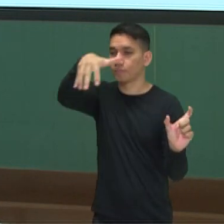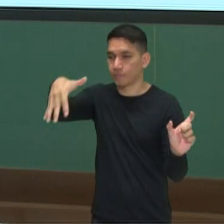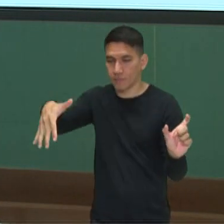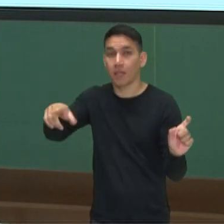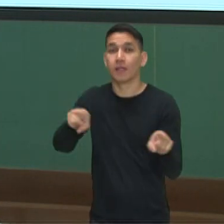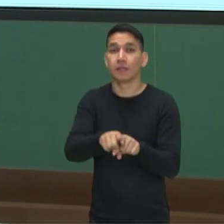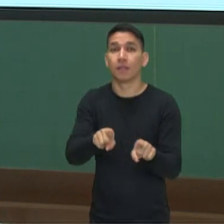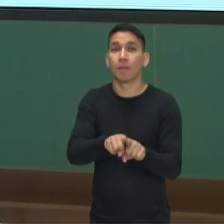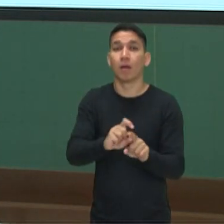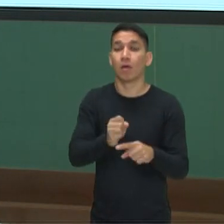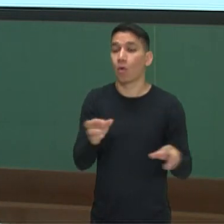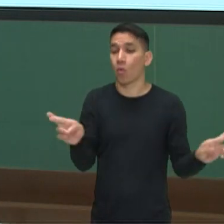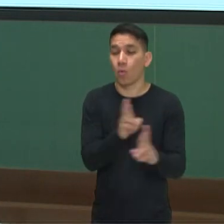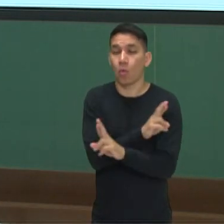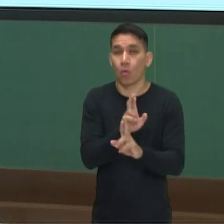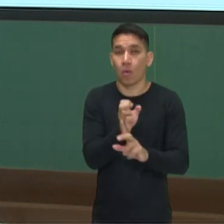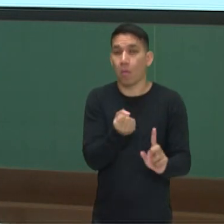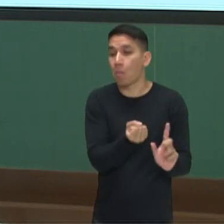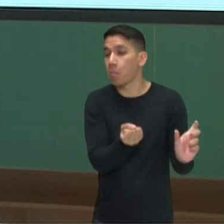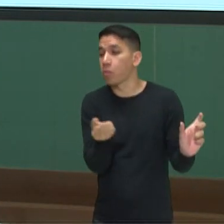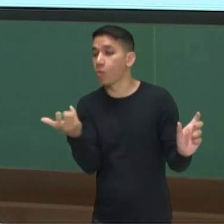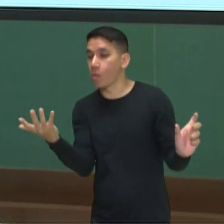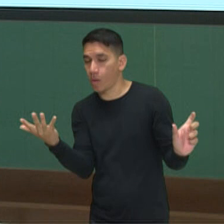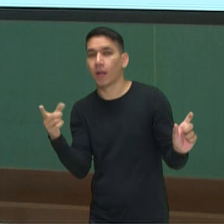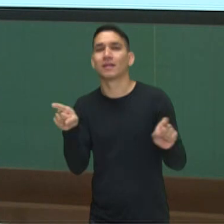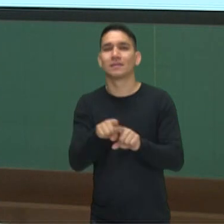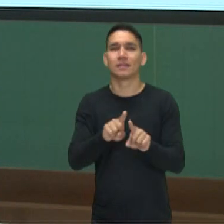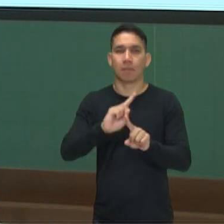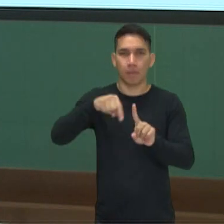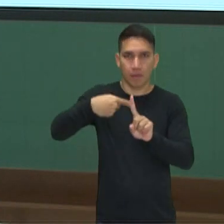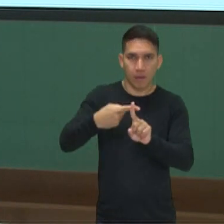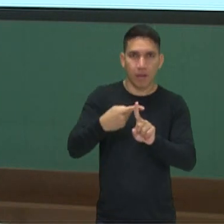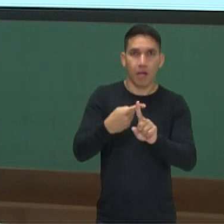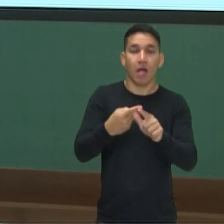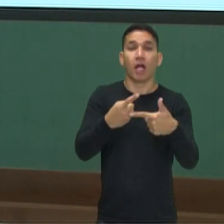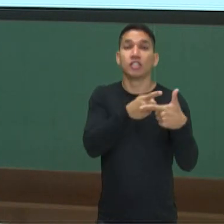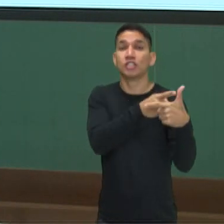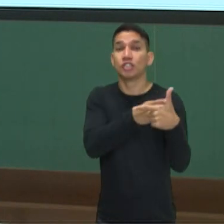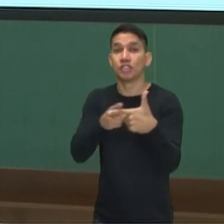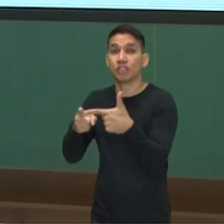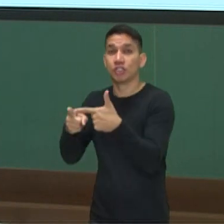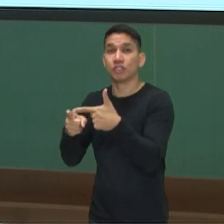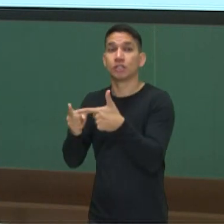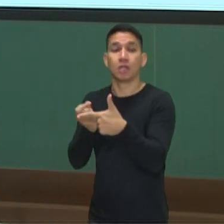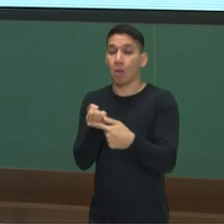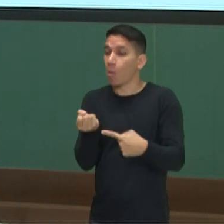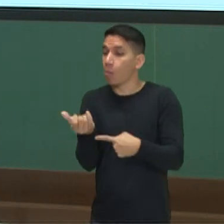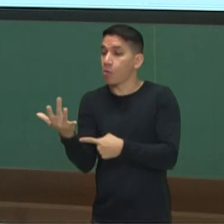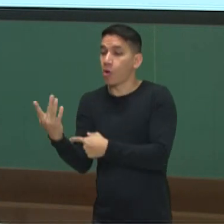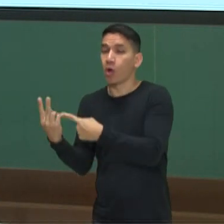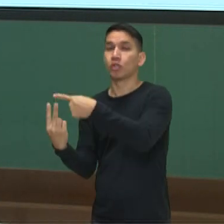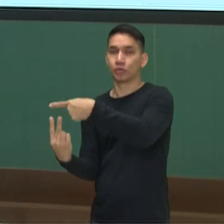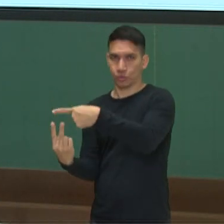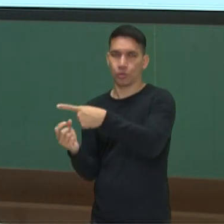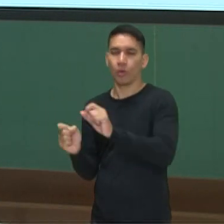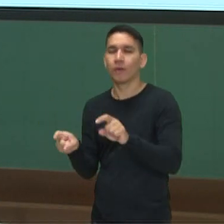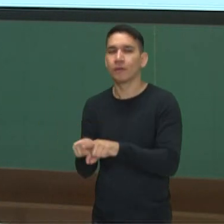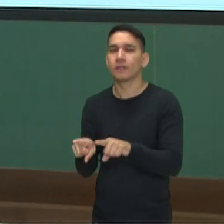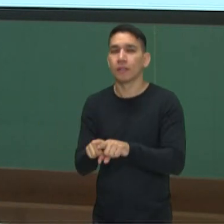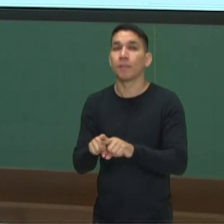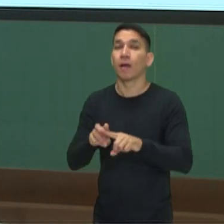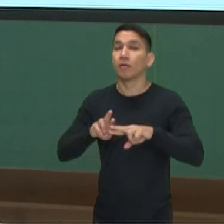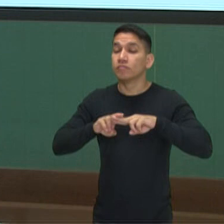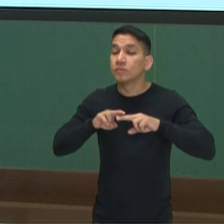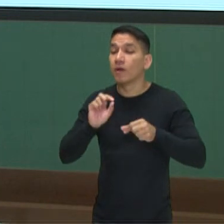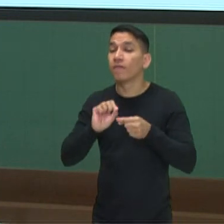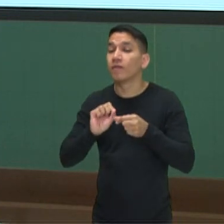entre polinômios e depois a divisão desse polinômio por 2. Tive que fazer o polinômio da forma